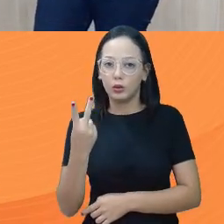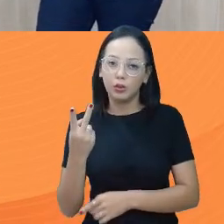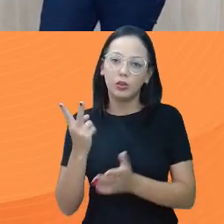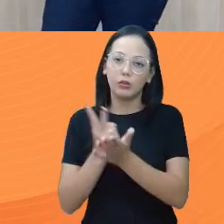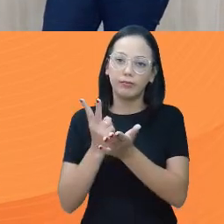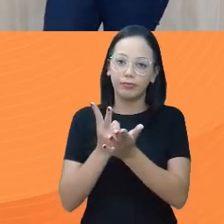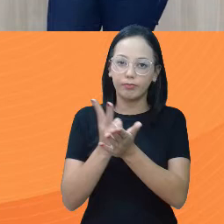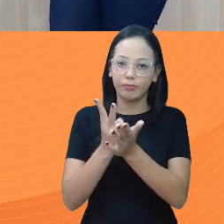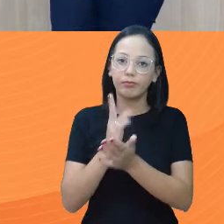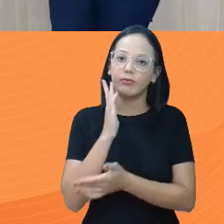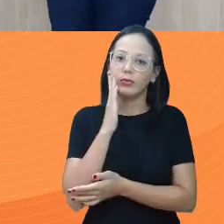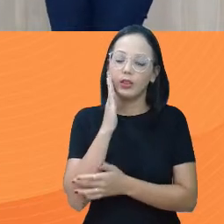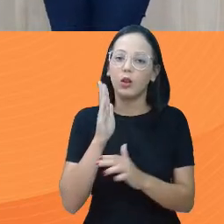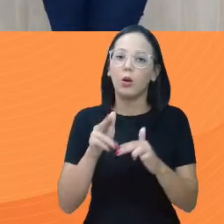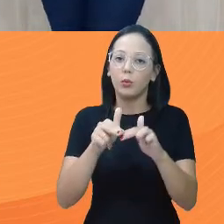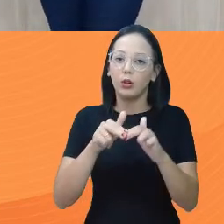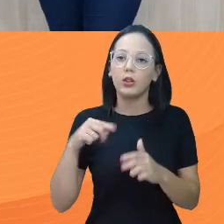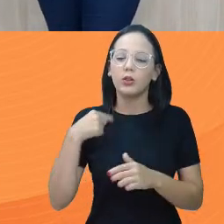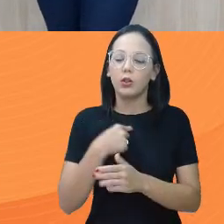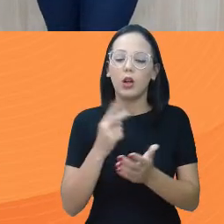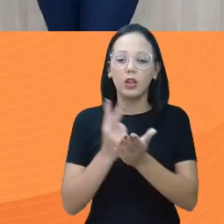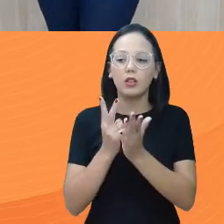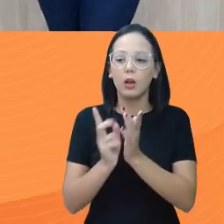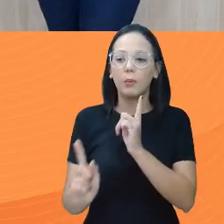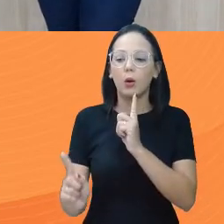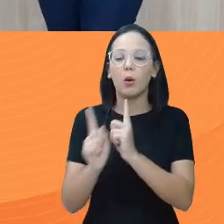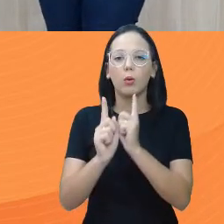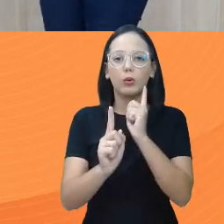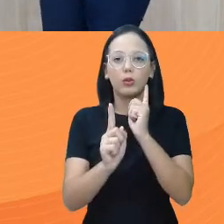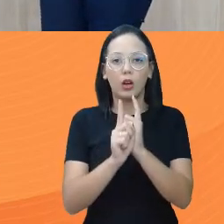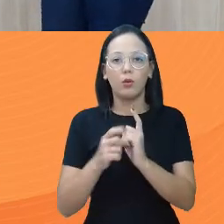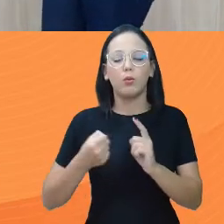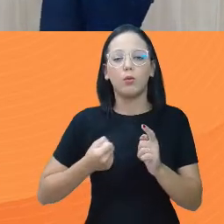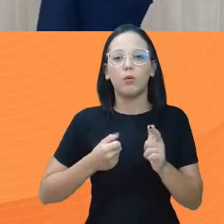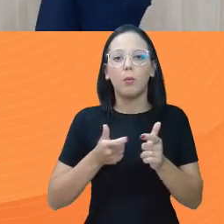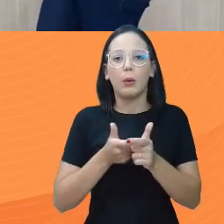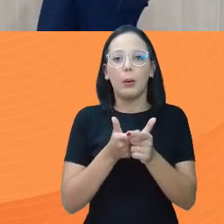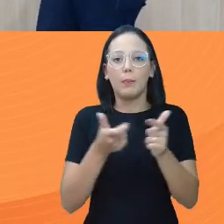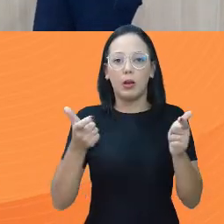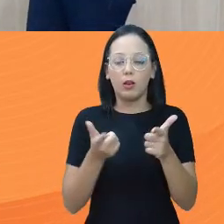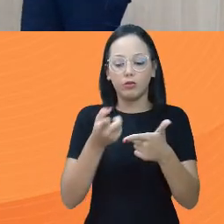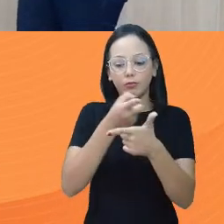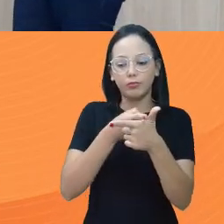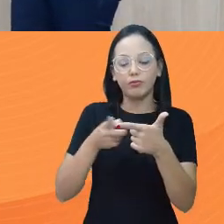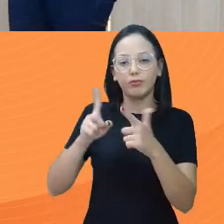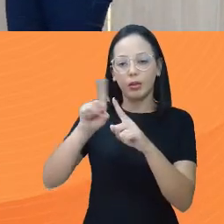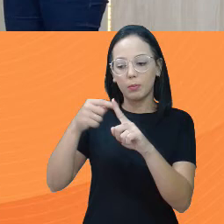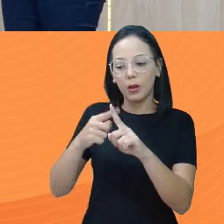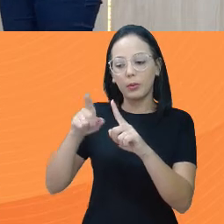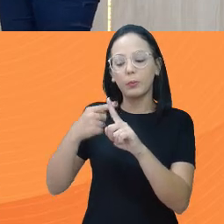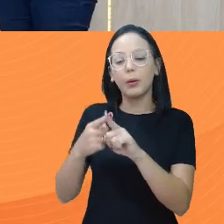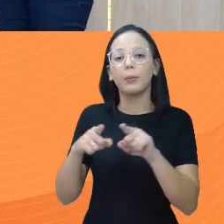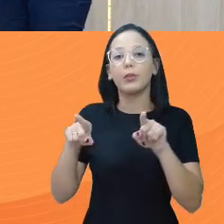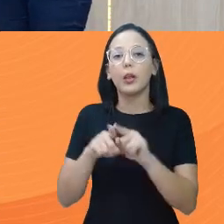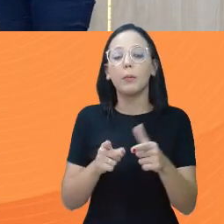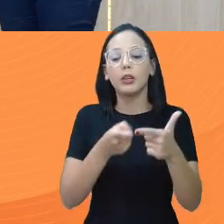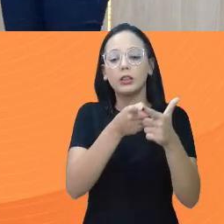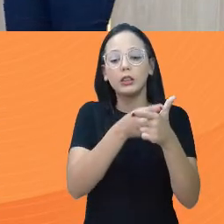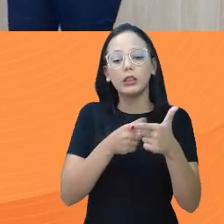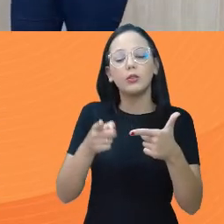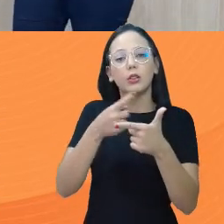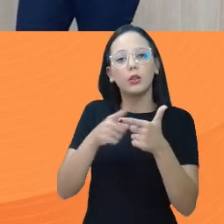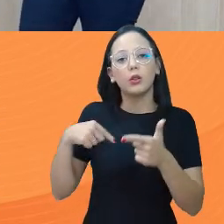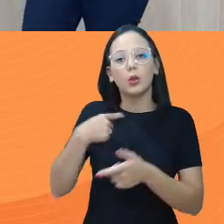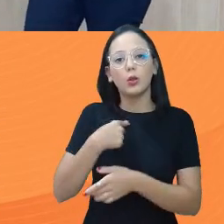assim sucessivamente. Então, a gente sempre pode achar um valor maior que isso, né, na multiplicação. E no caso dos divisores, ó, a gente